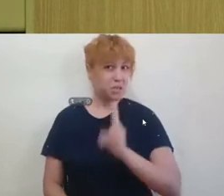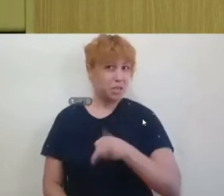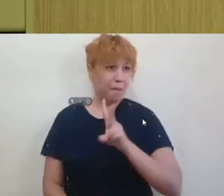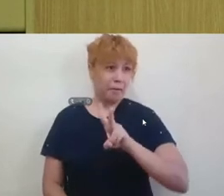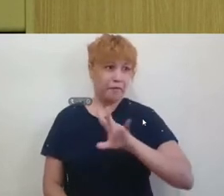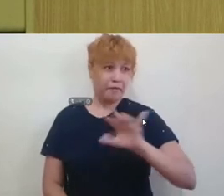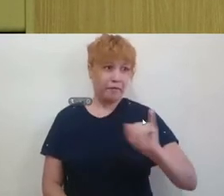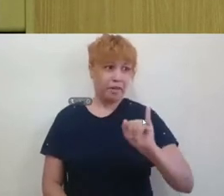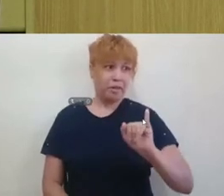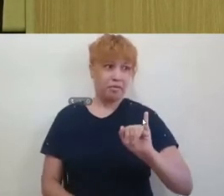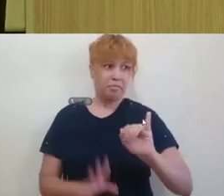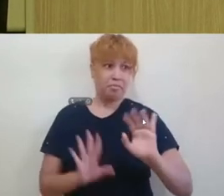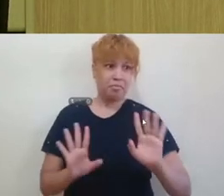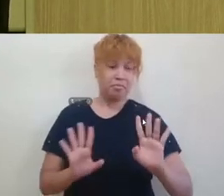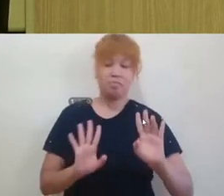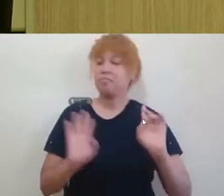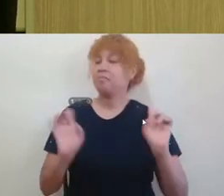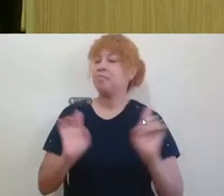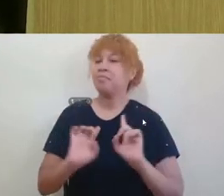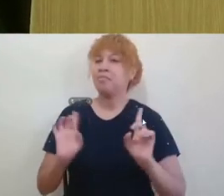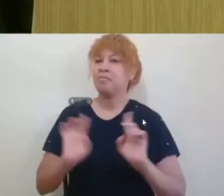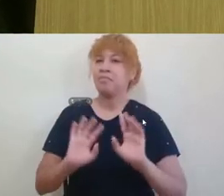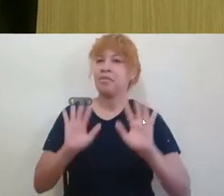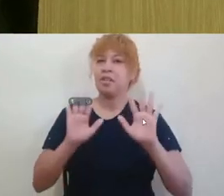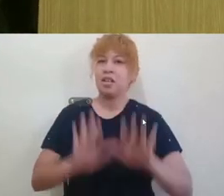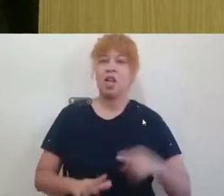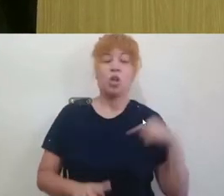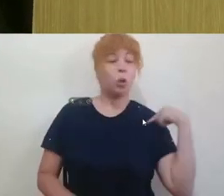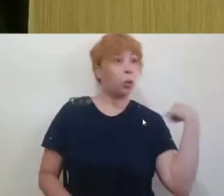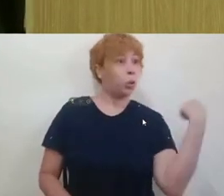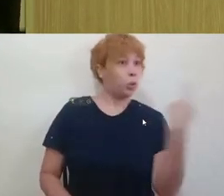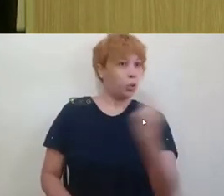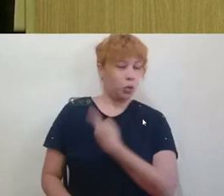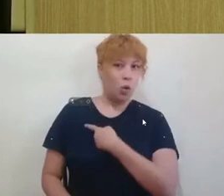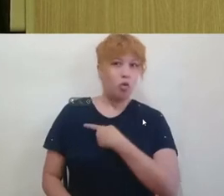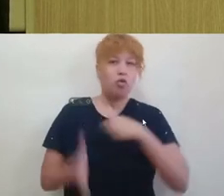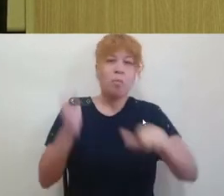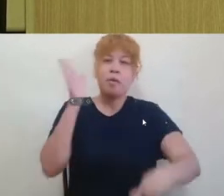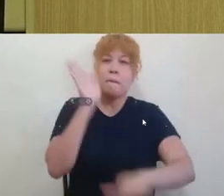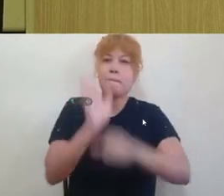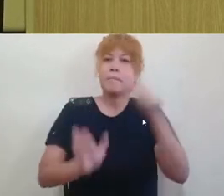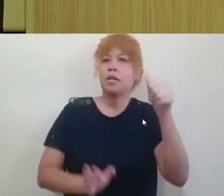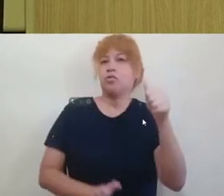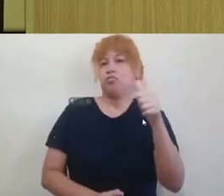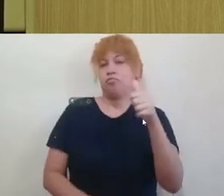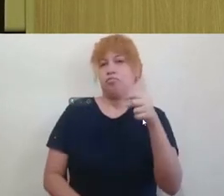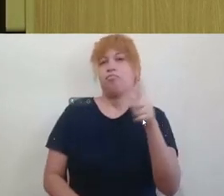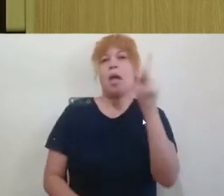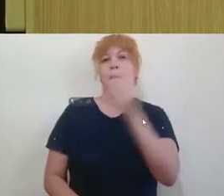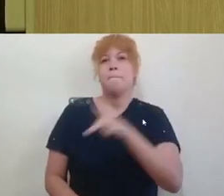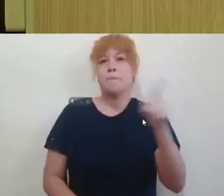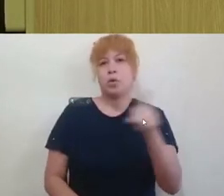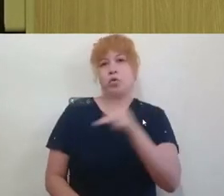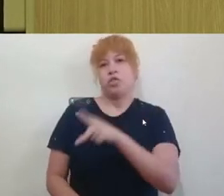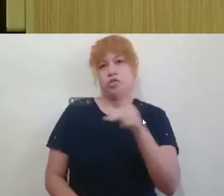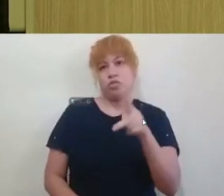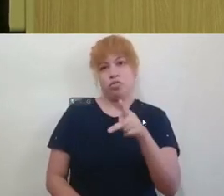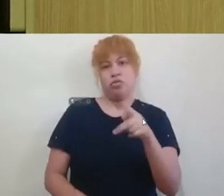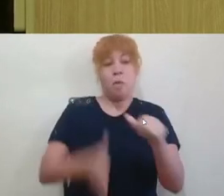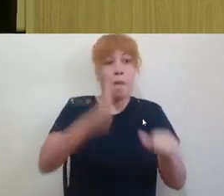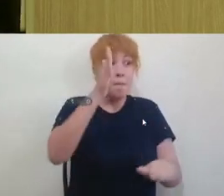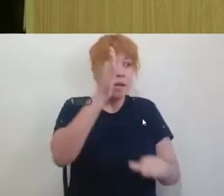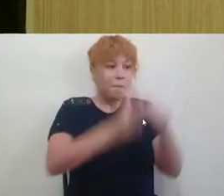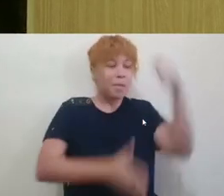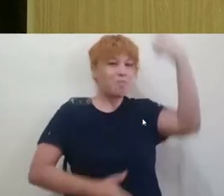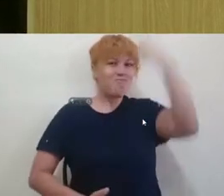todos, vacina para todos, é isso que nós desejamos para cada um dos senhores e das senhoras. Parabéns,